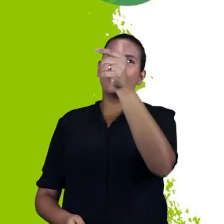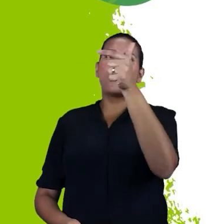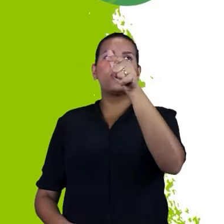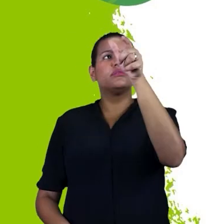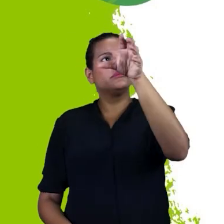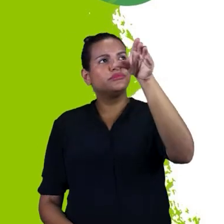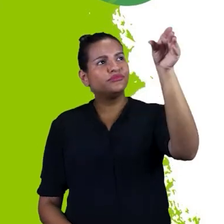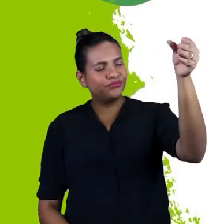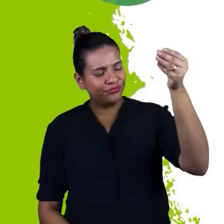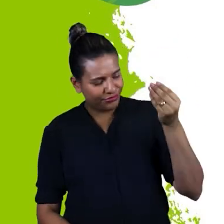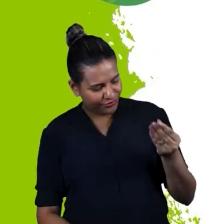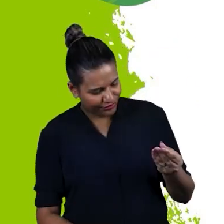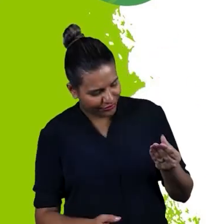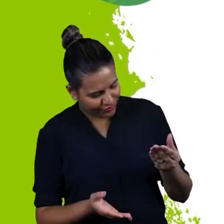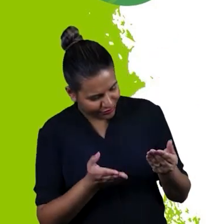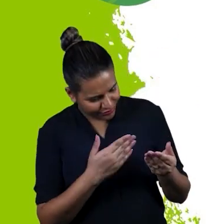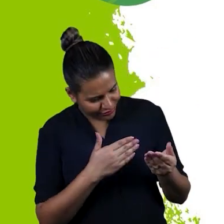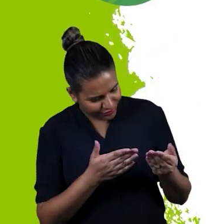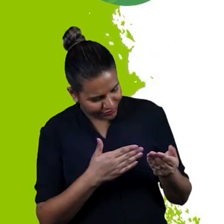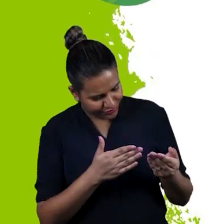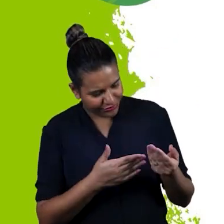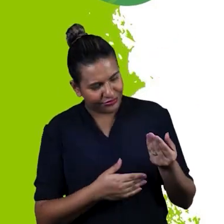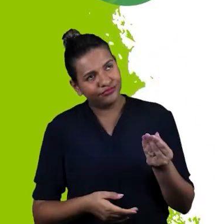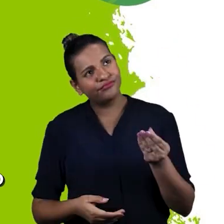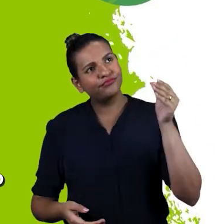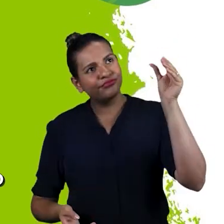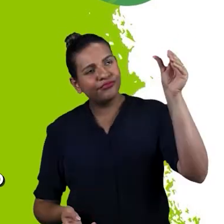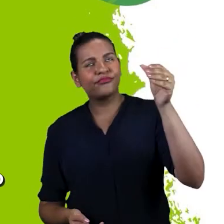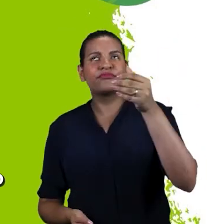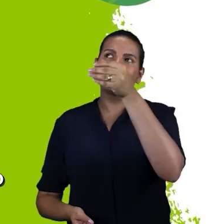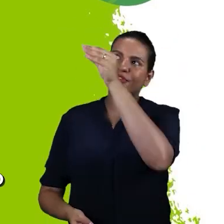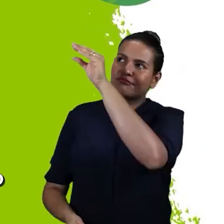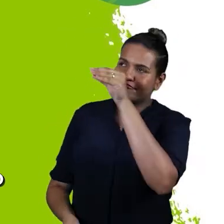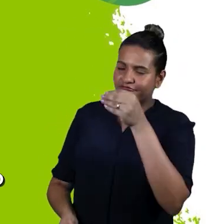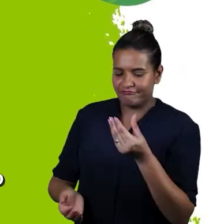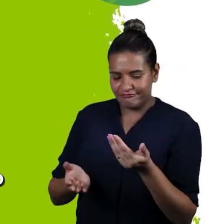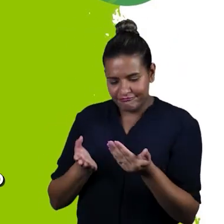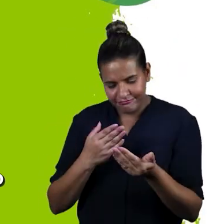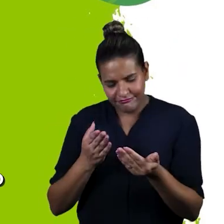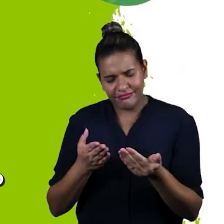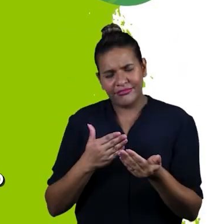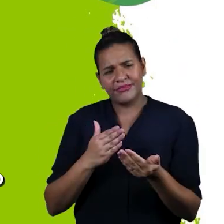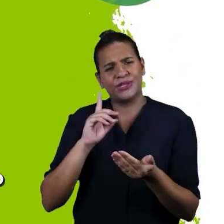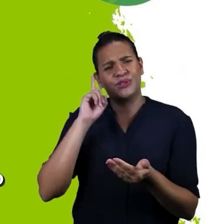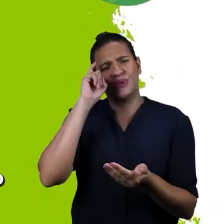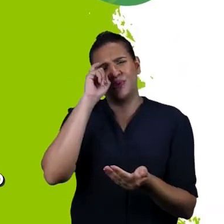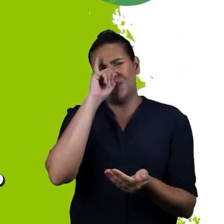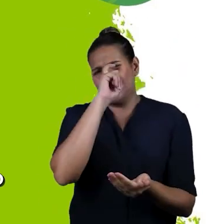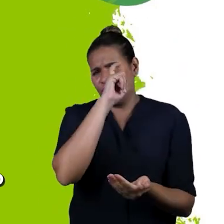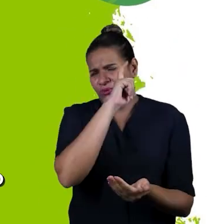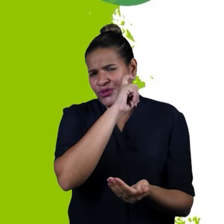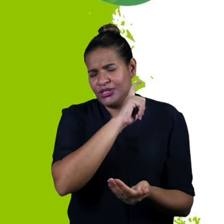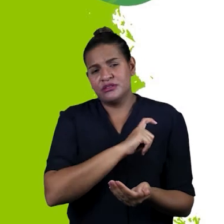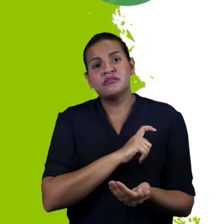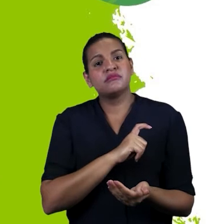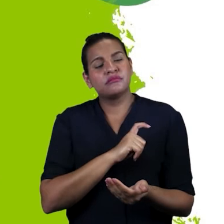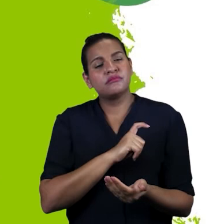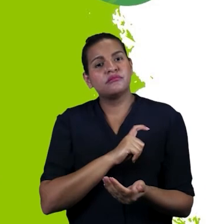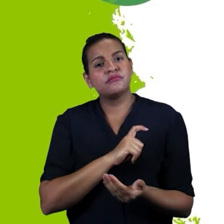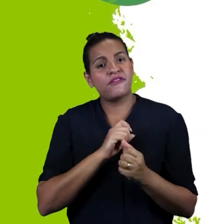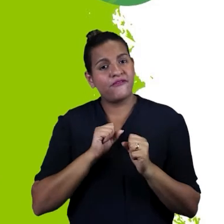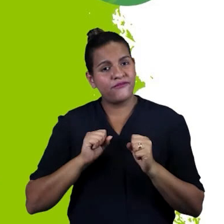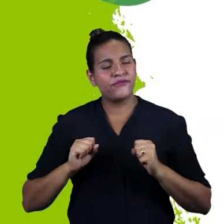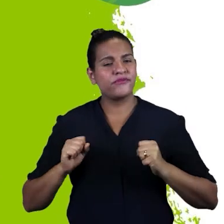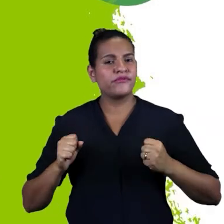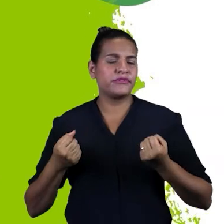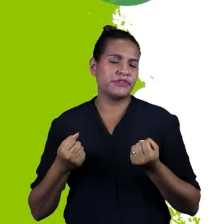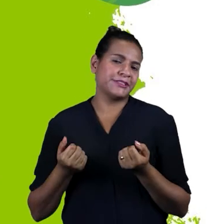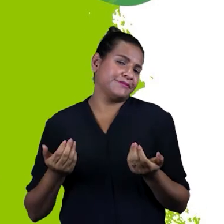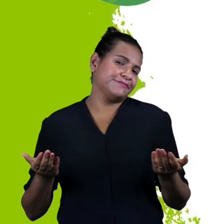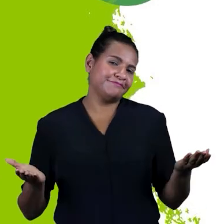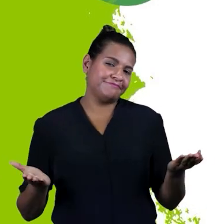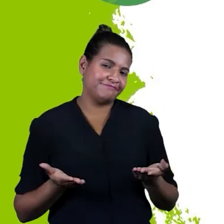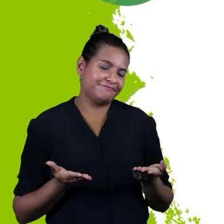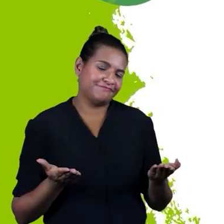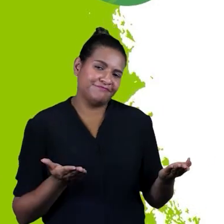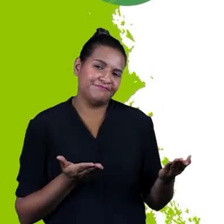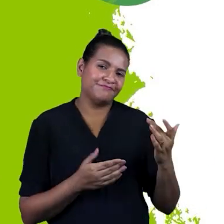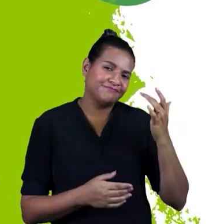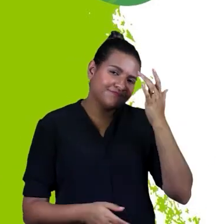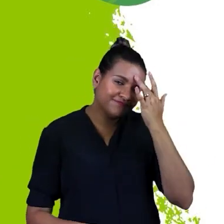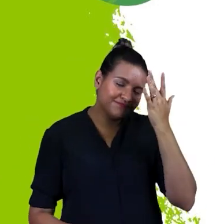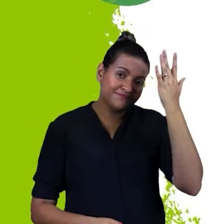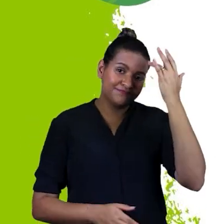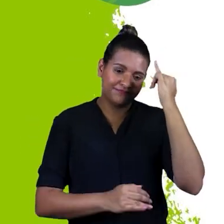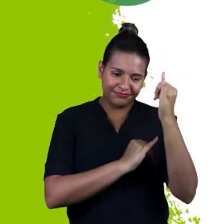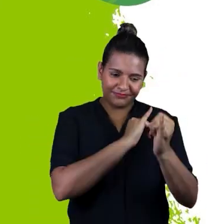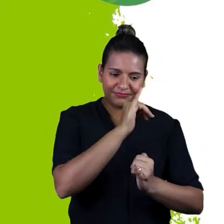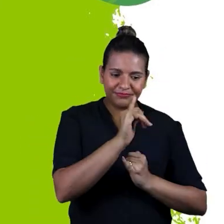acesso. Era um trabalhão lascado para você conseguir ter acesso àqueles trabalhos, né? Então, a gente tinha que fazer um